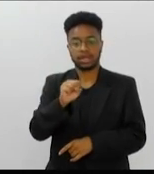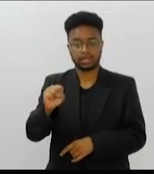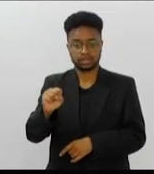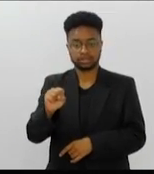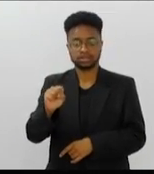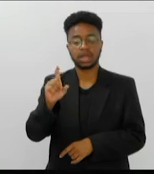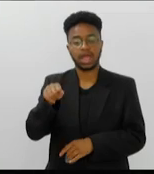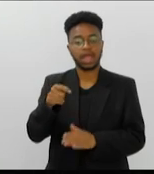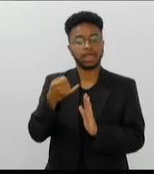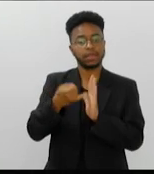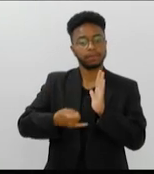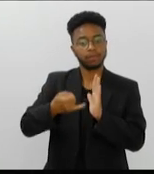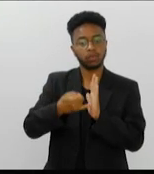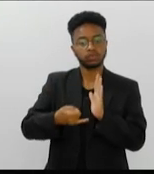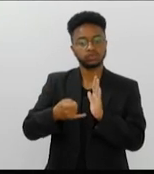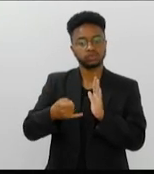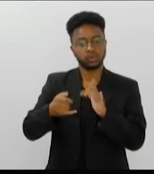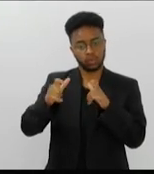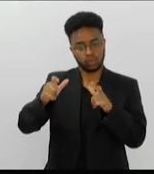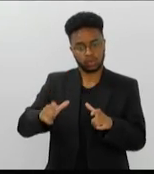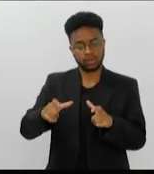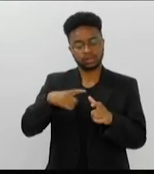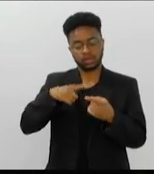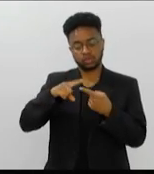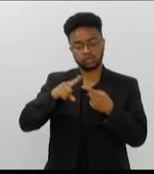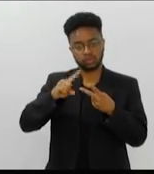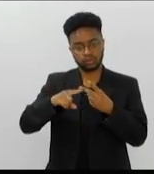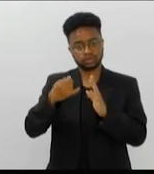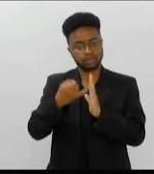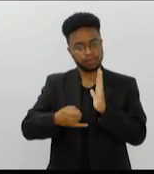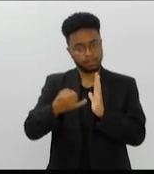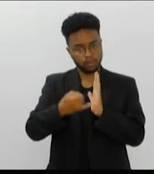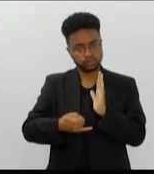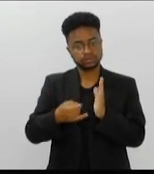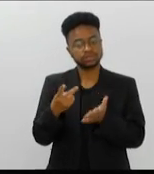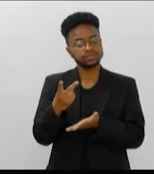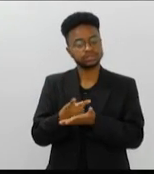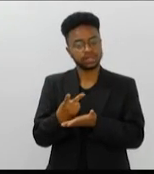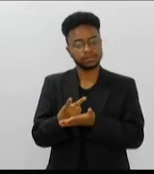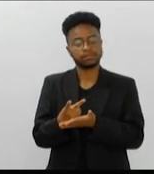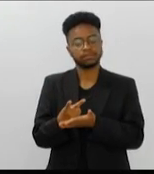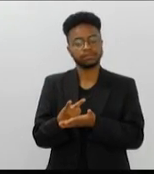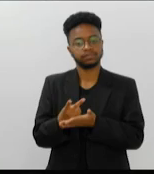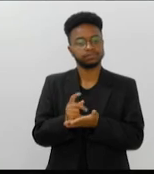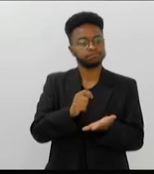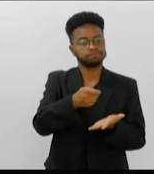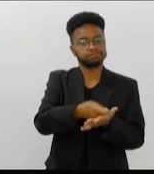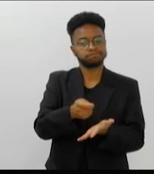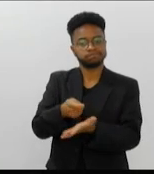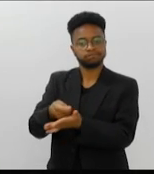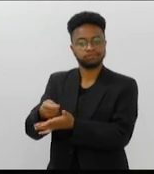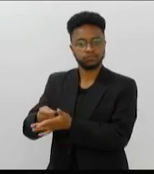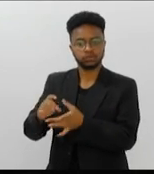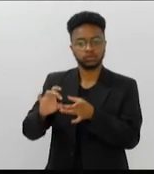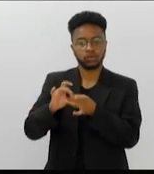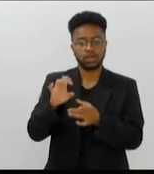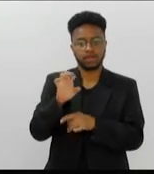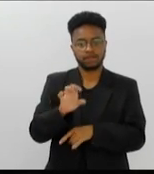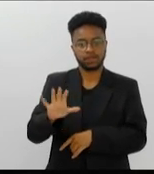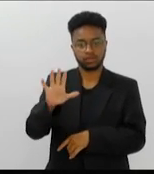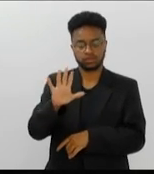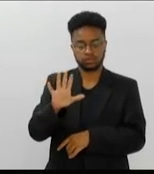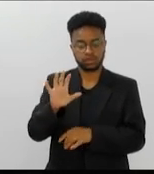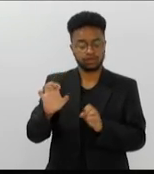um imposto local. Estou falando de dois impostos que são sempre beneficiados por esse evento. Mas